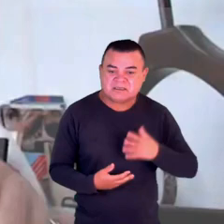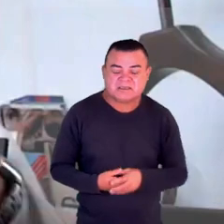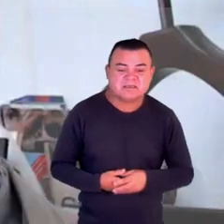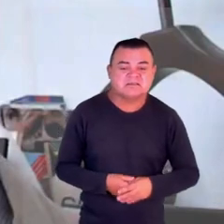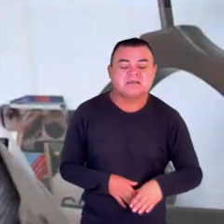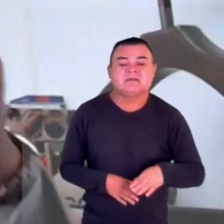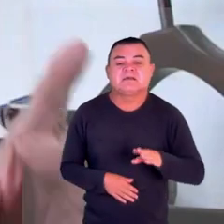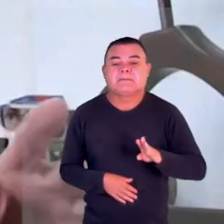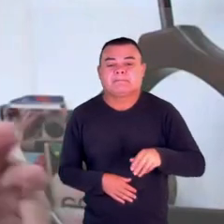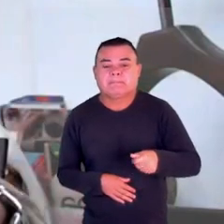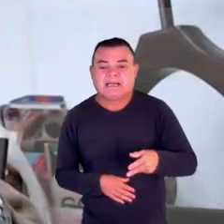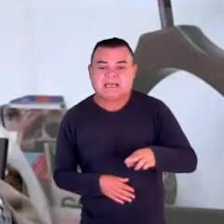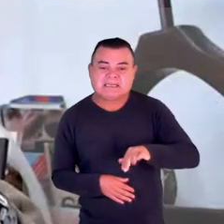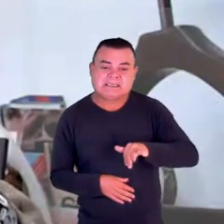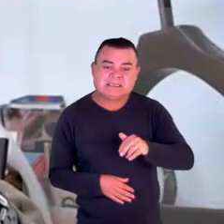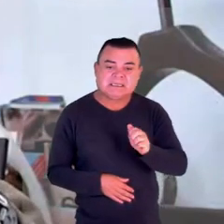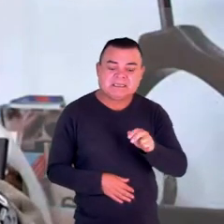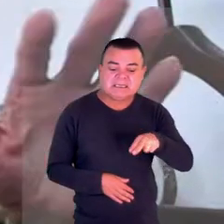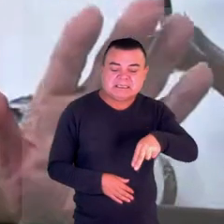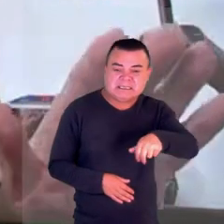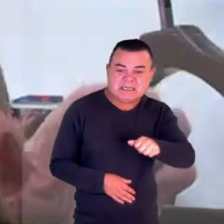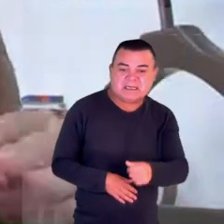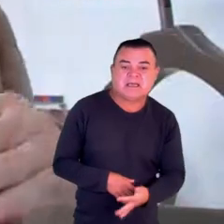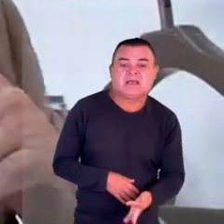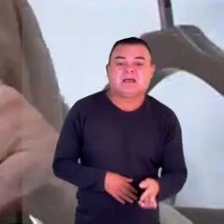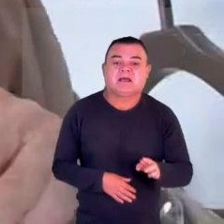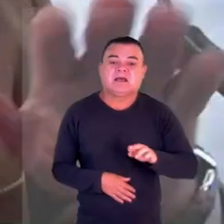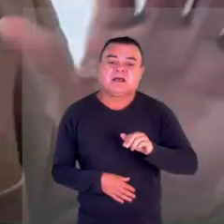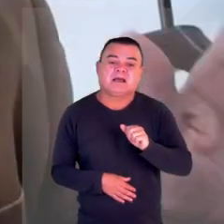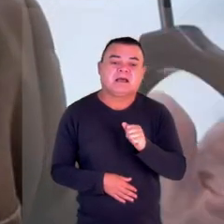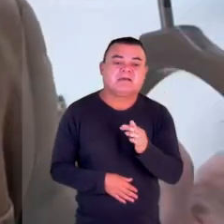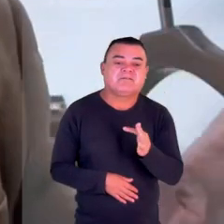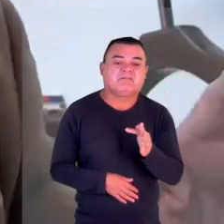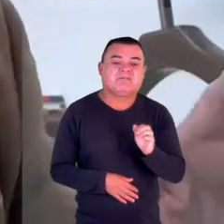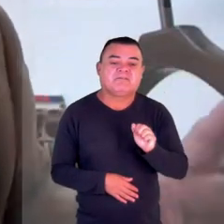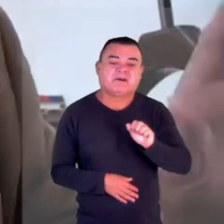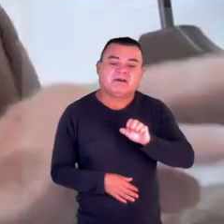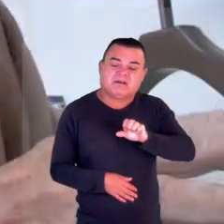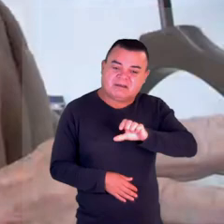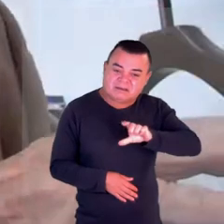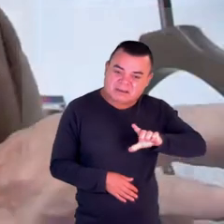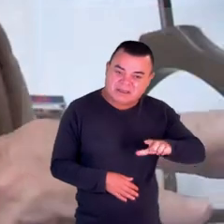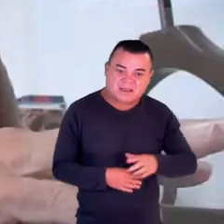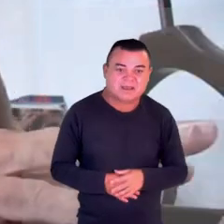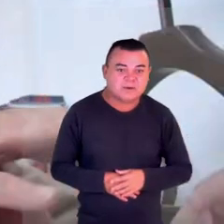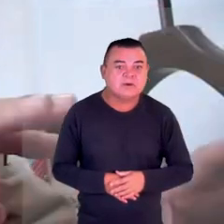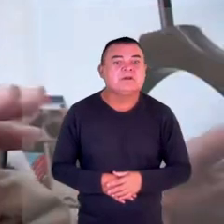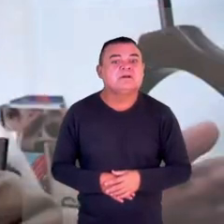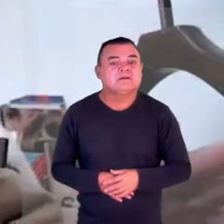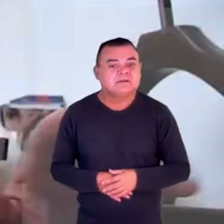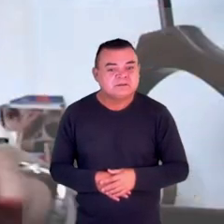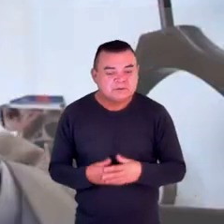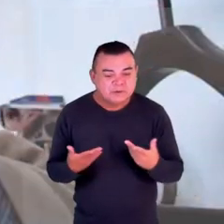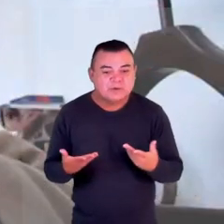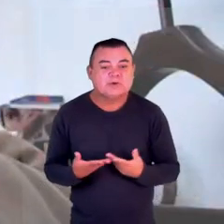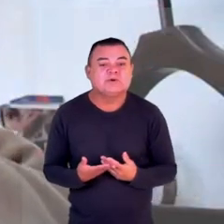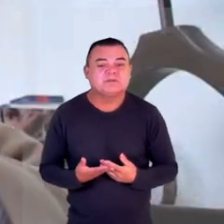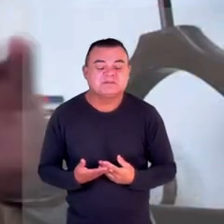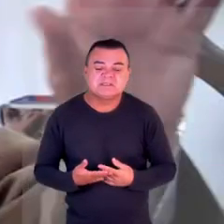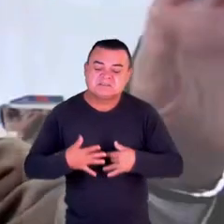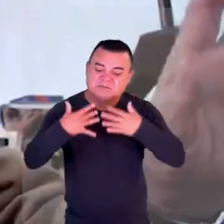Mariana Rafael foi assim nos facilitou muito para quem vem falar depois porque